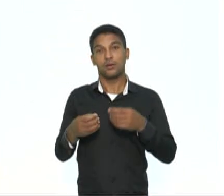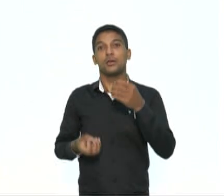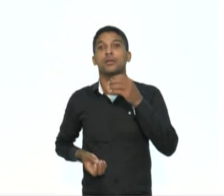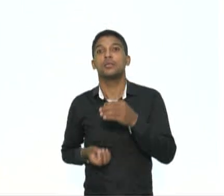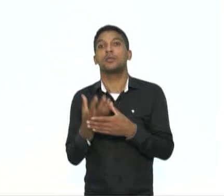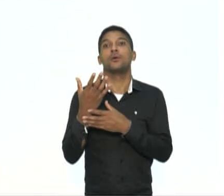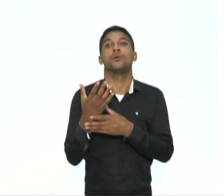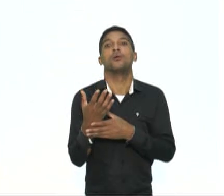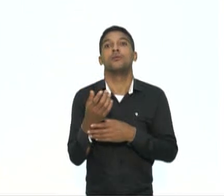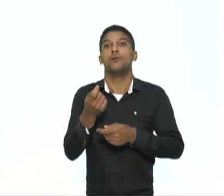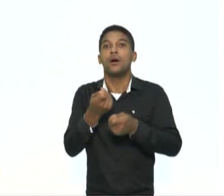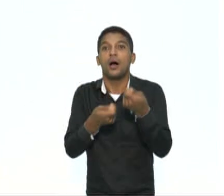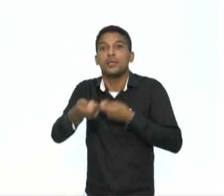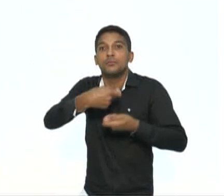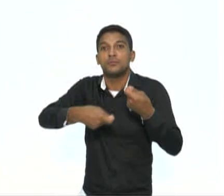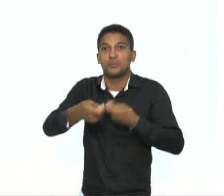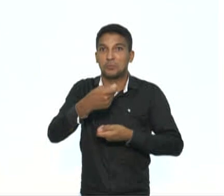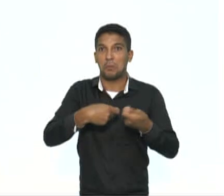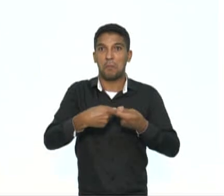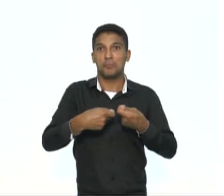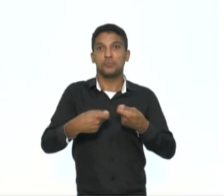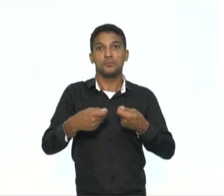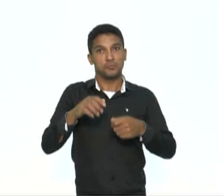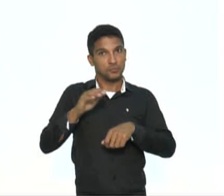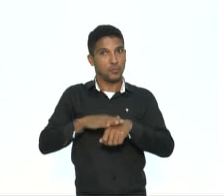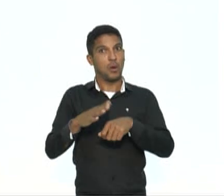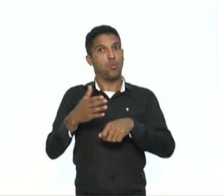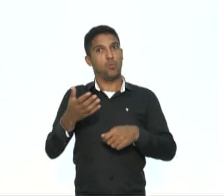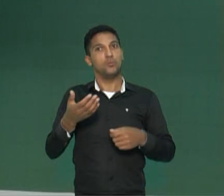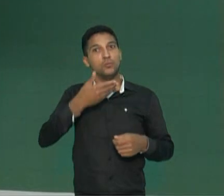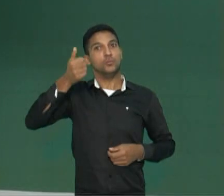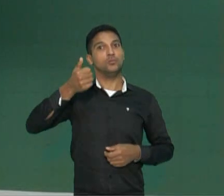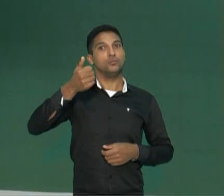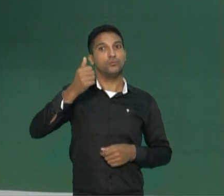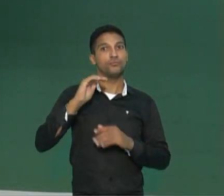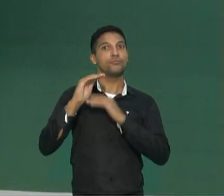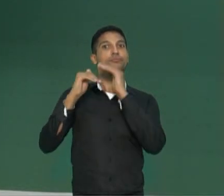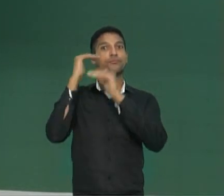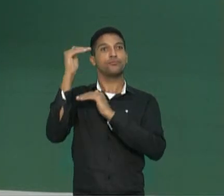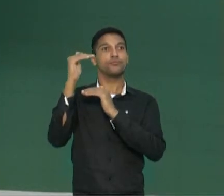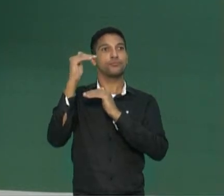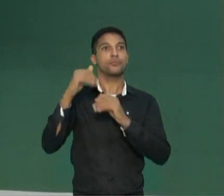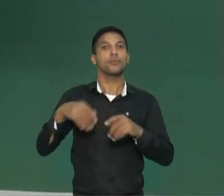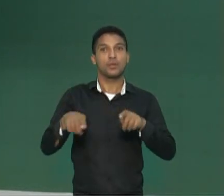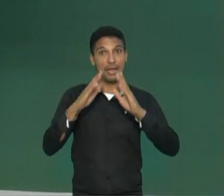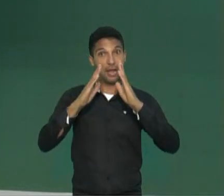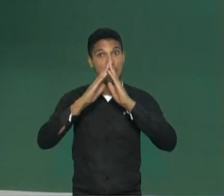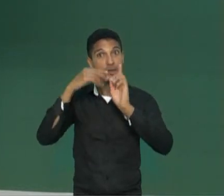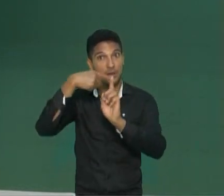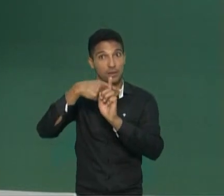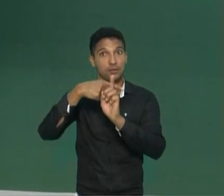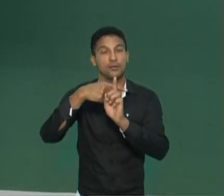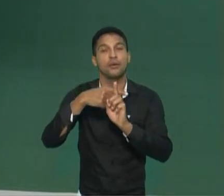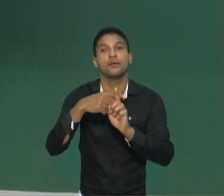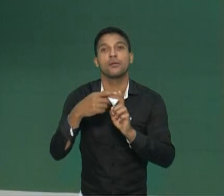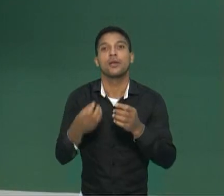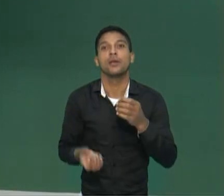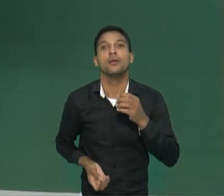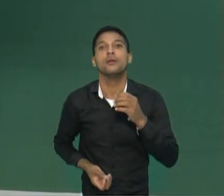dividiu o território em condados, marcas e ducados, que a gente lembra, né? Que surgem os duques, os condes e os marqueses ficavam